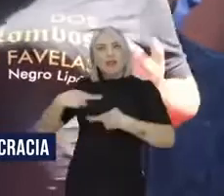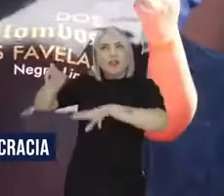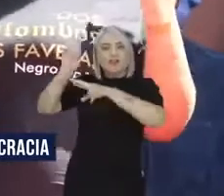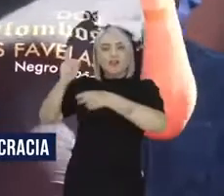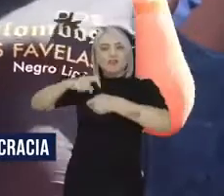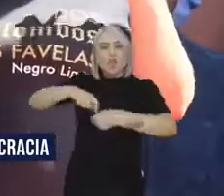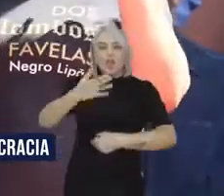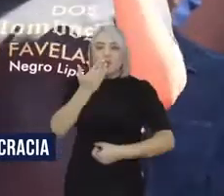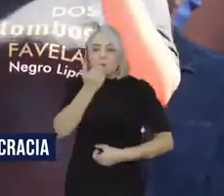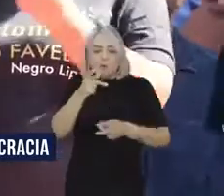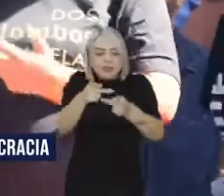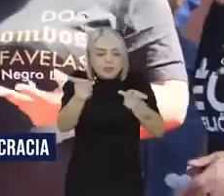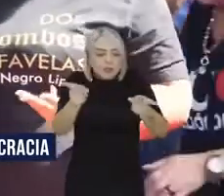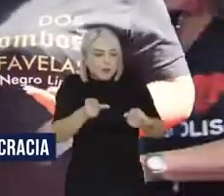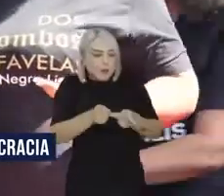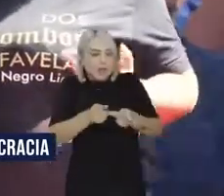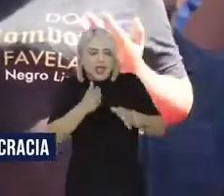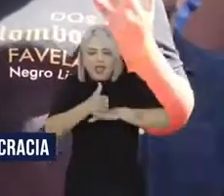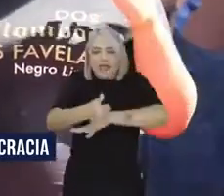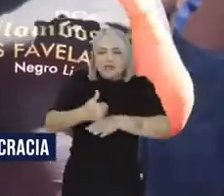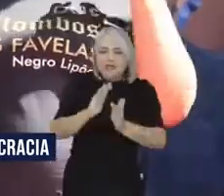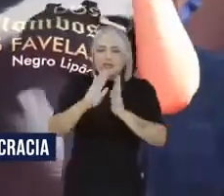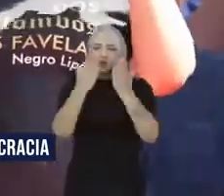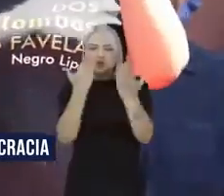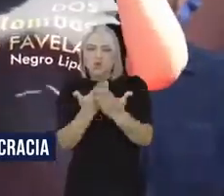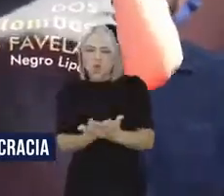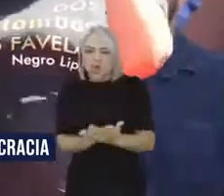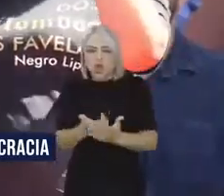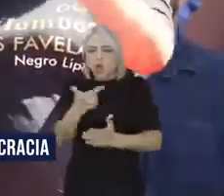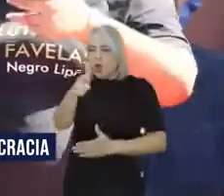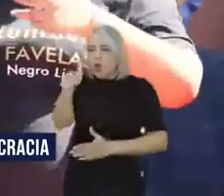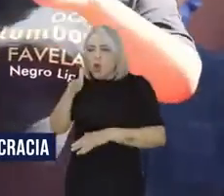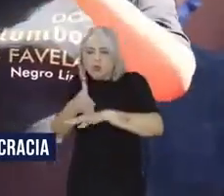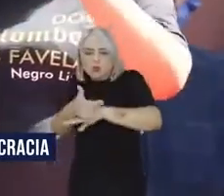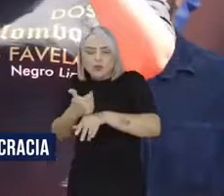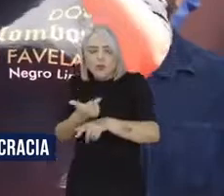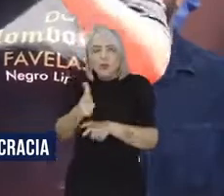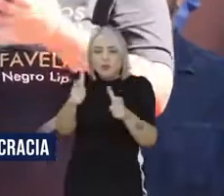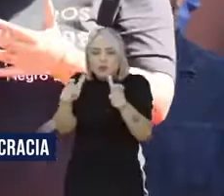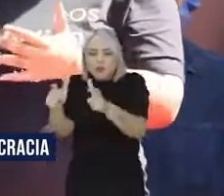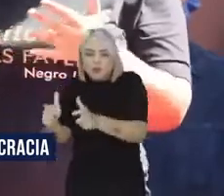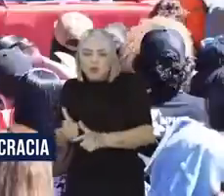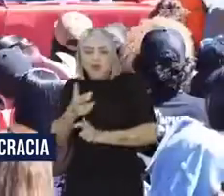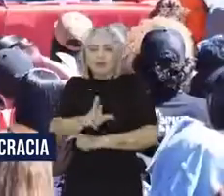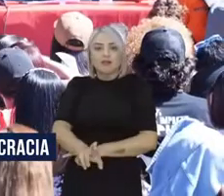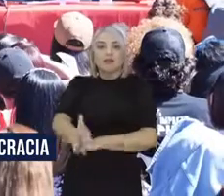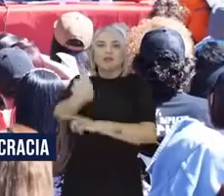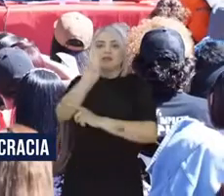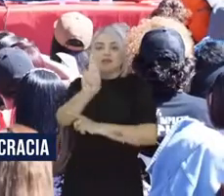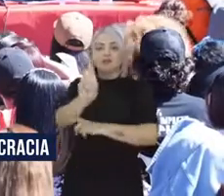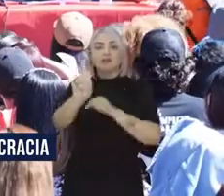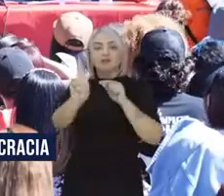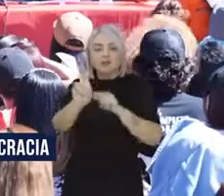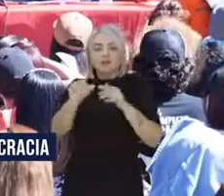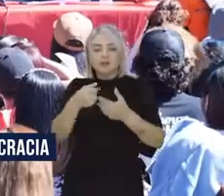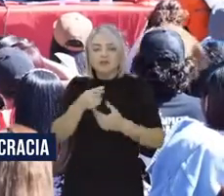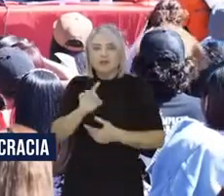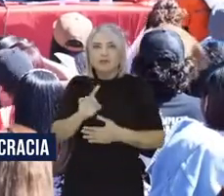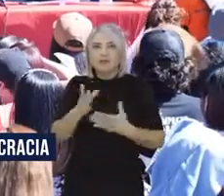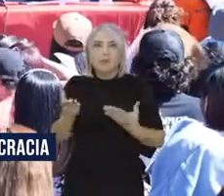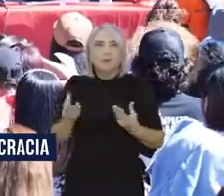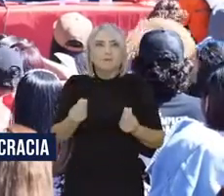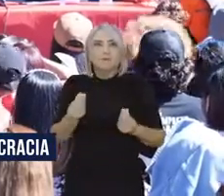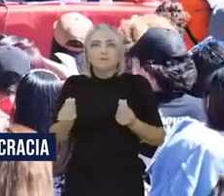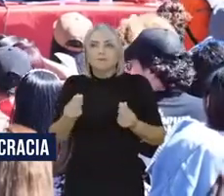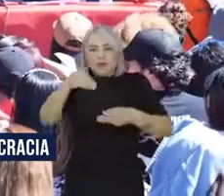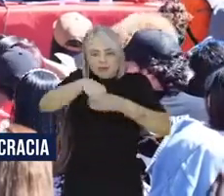acessar a escola, a acessar outros lugares, ser representante não só dentro da